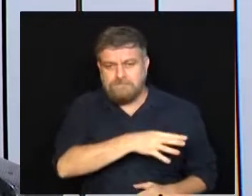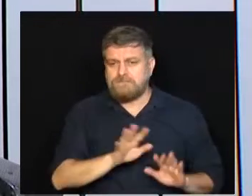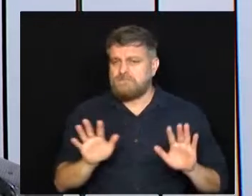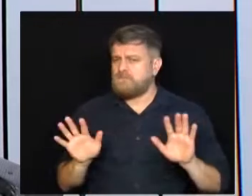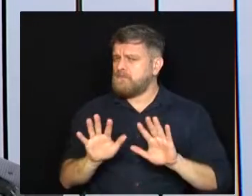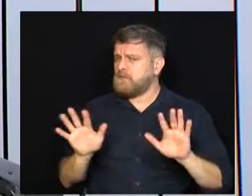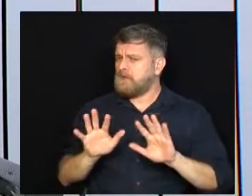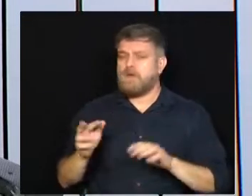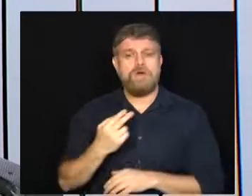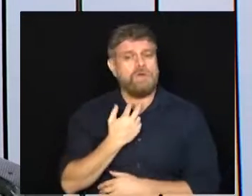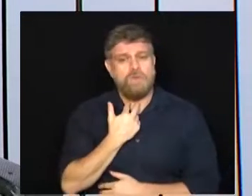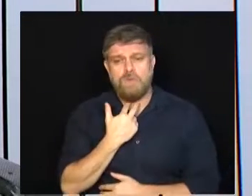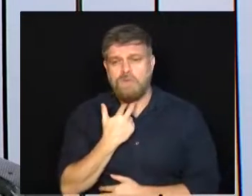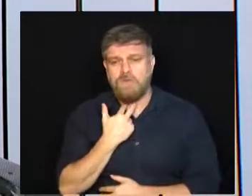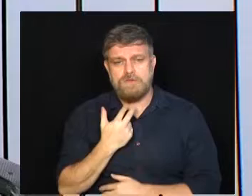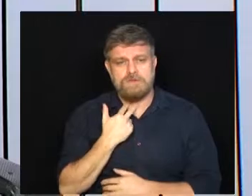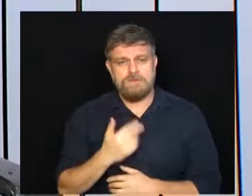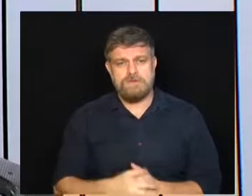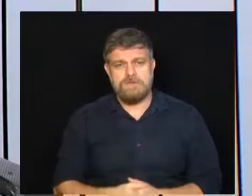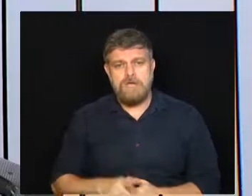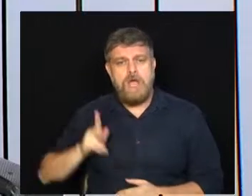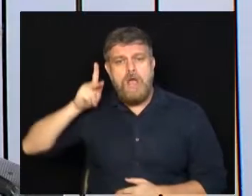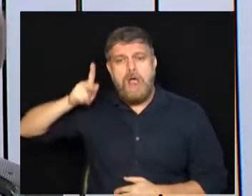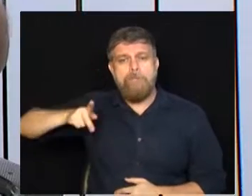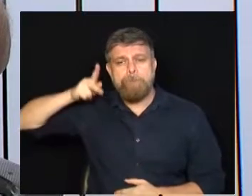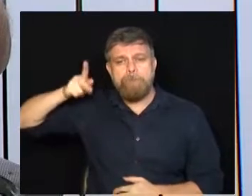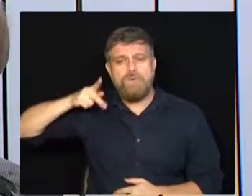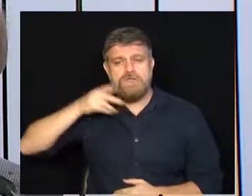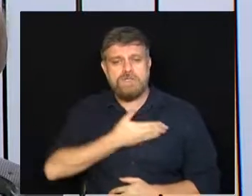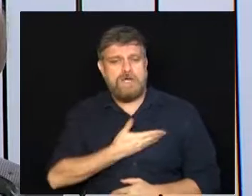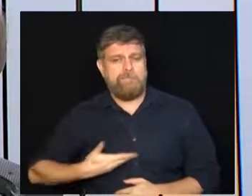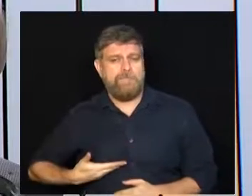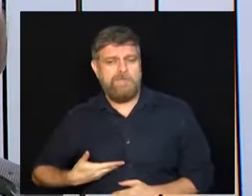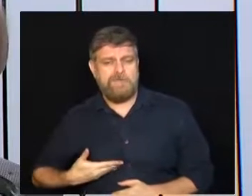não é ter políticas assim que